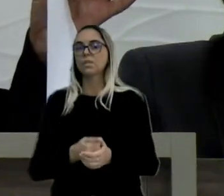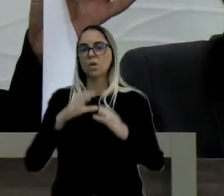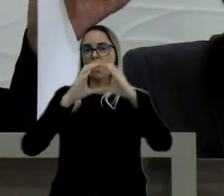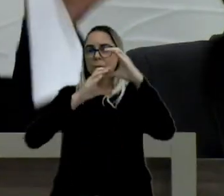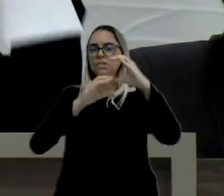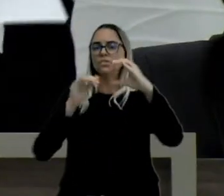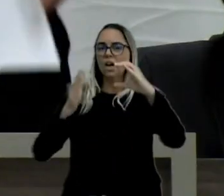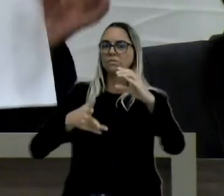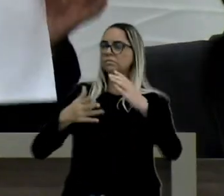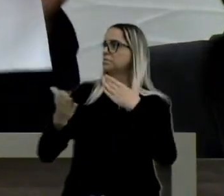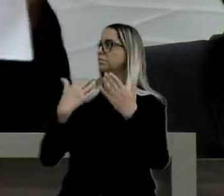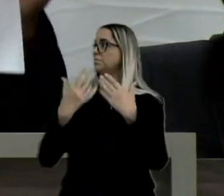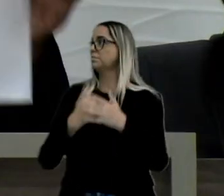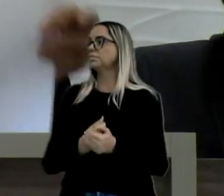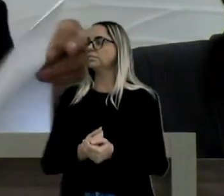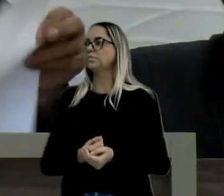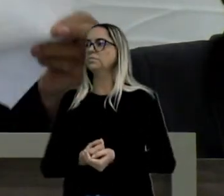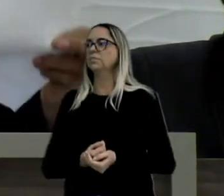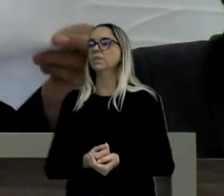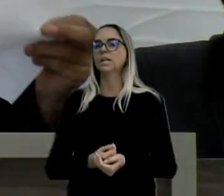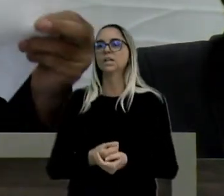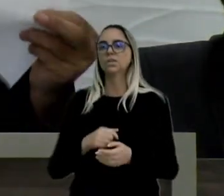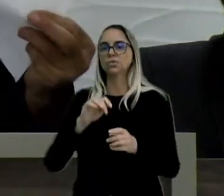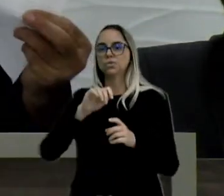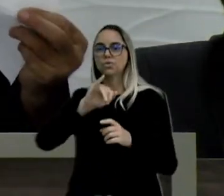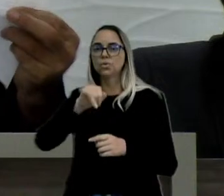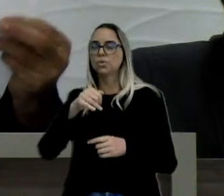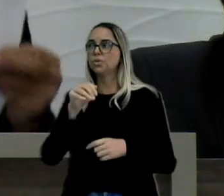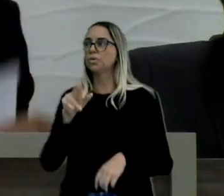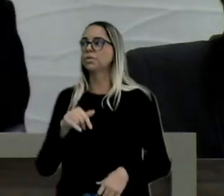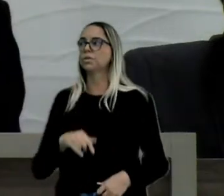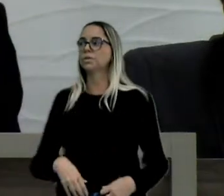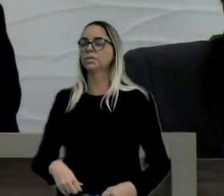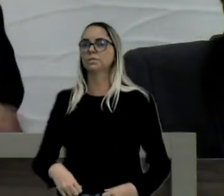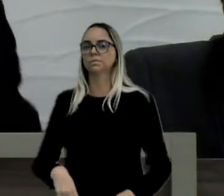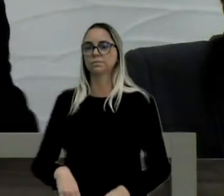teve a discussão a próxima vez Jú próxima ve quando